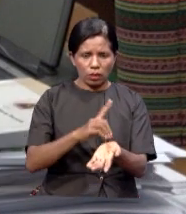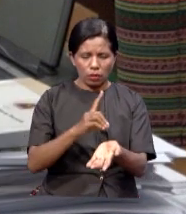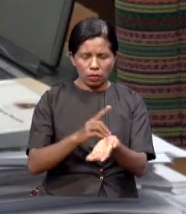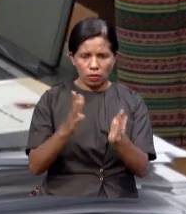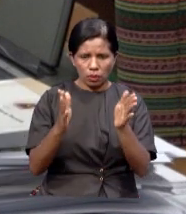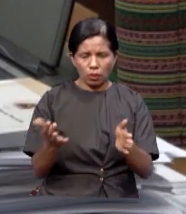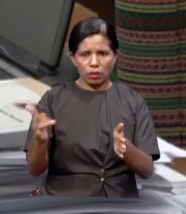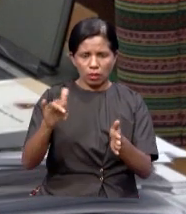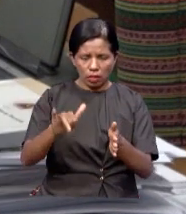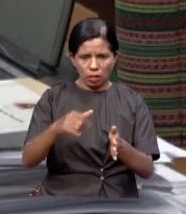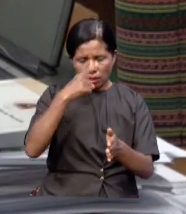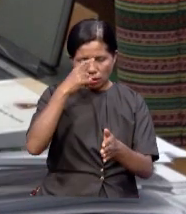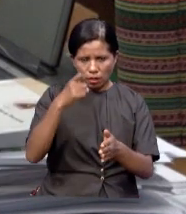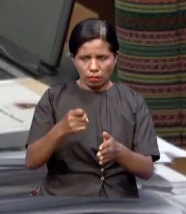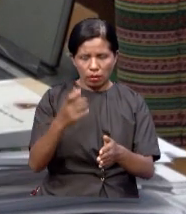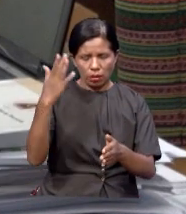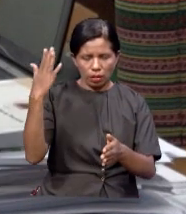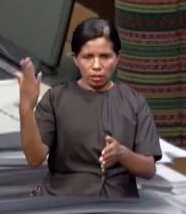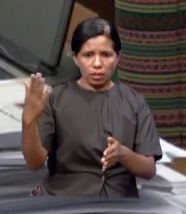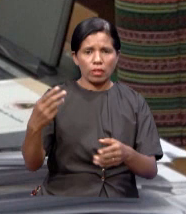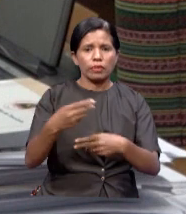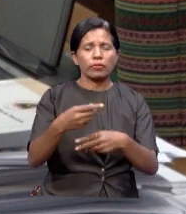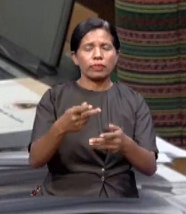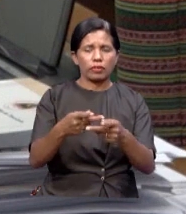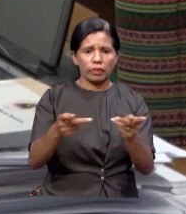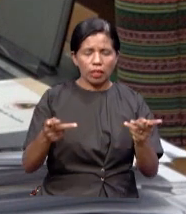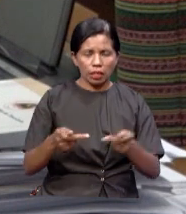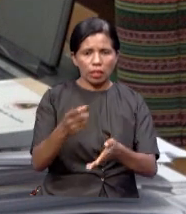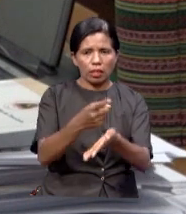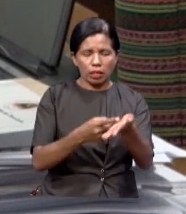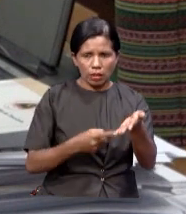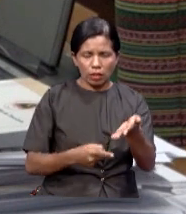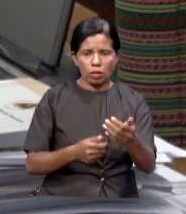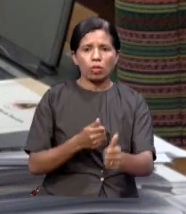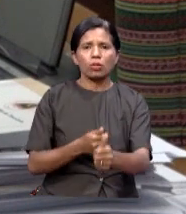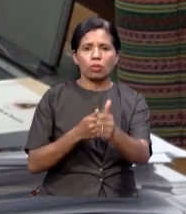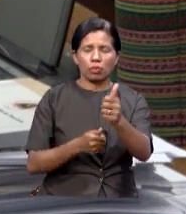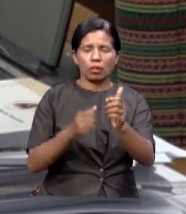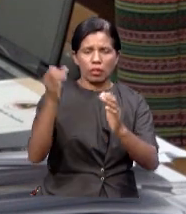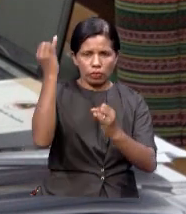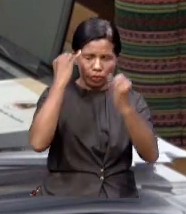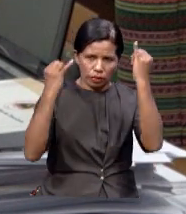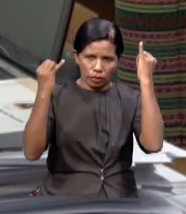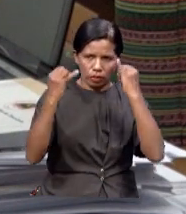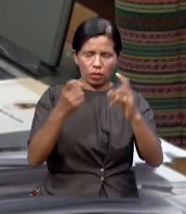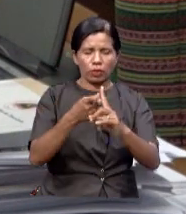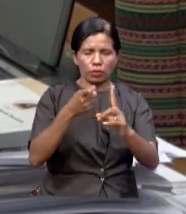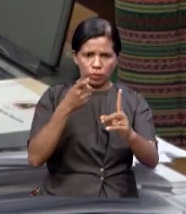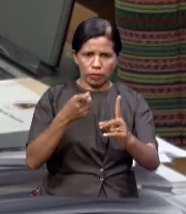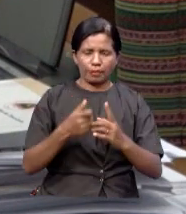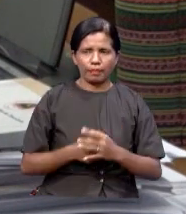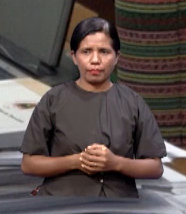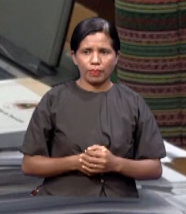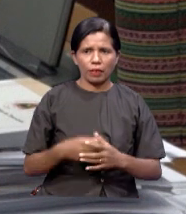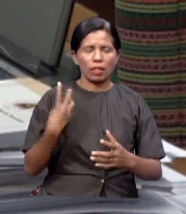baia operação. Também ia sala de operação, a vez em quando tuir informação na vez que mai husi